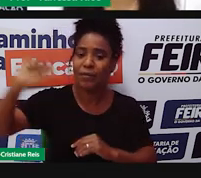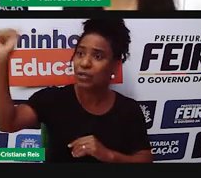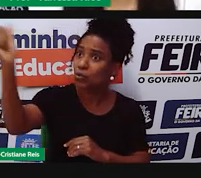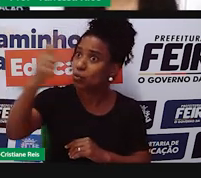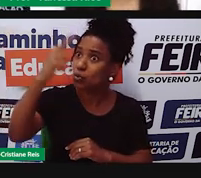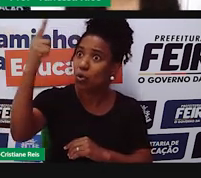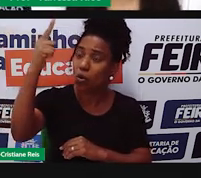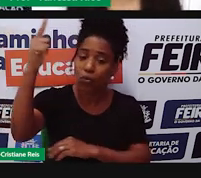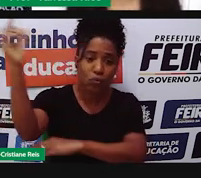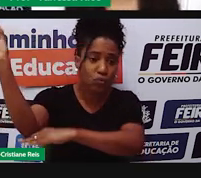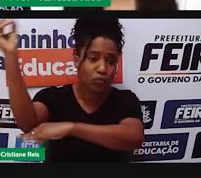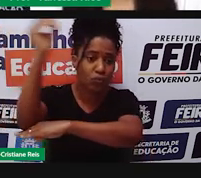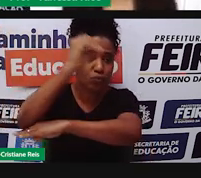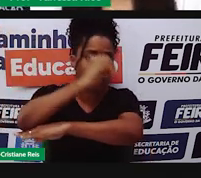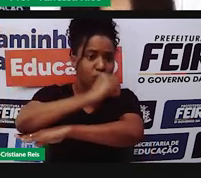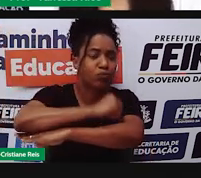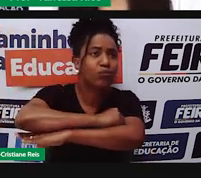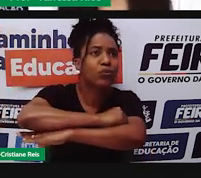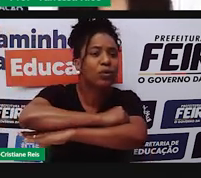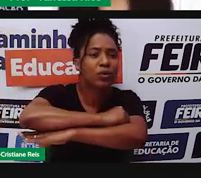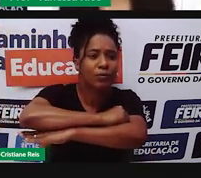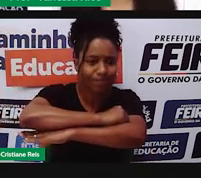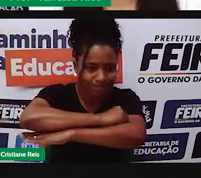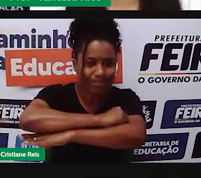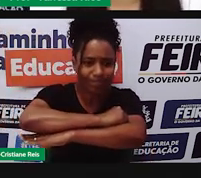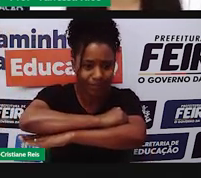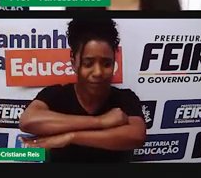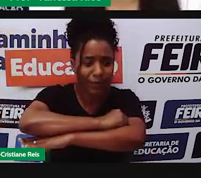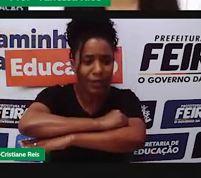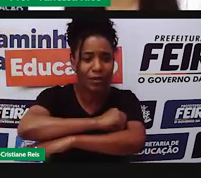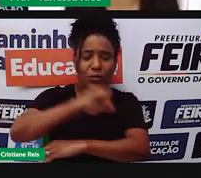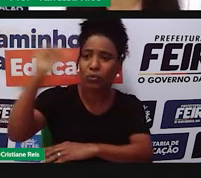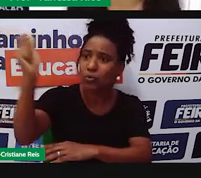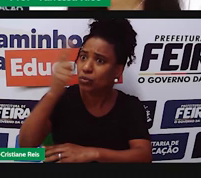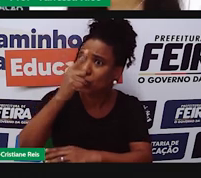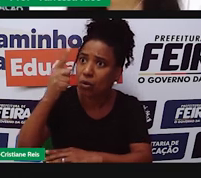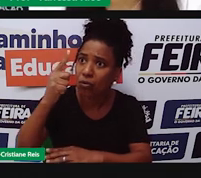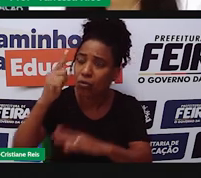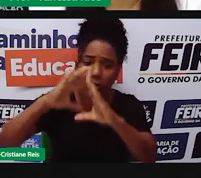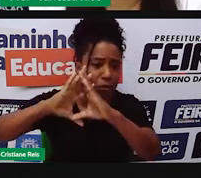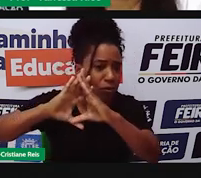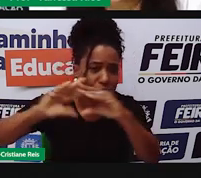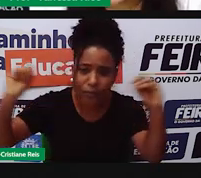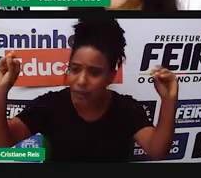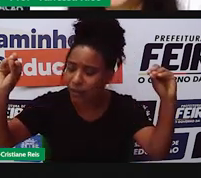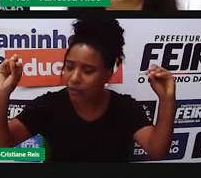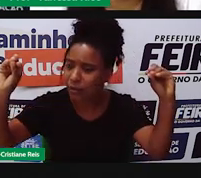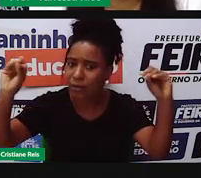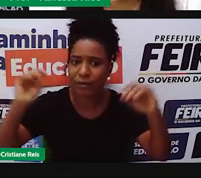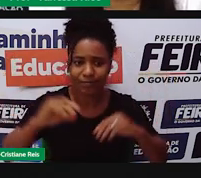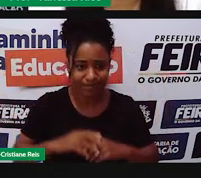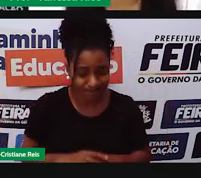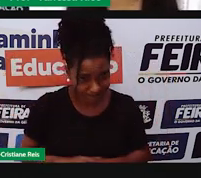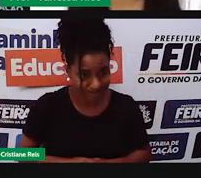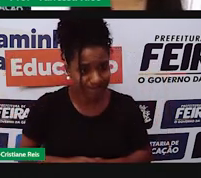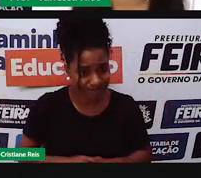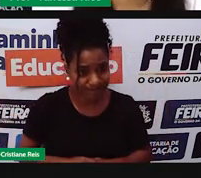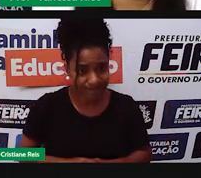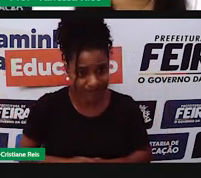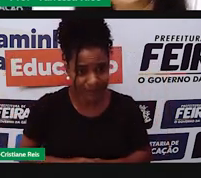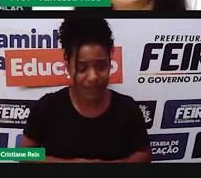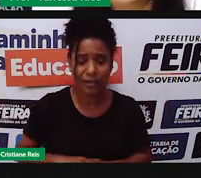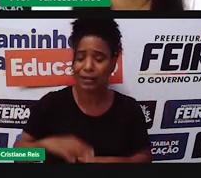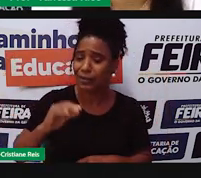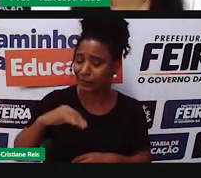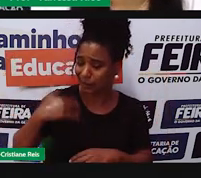né? Não aí há milhões e milhões e milhões de anos lá na frente. Mas se o sol deixasse de existir hoje, o que é que